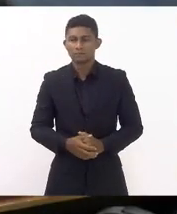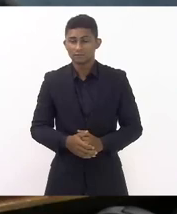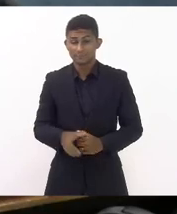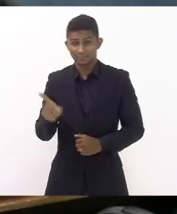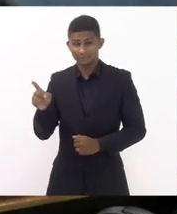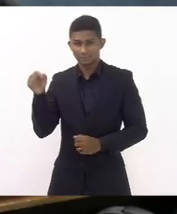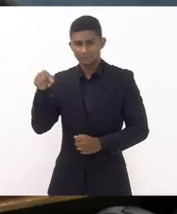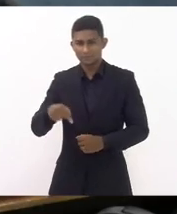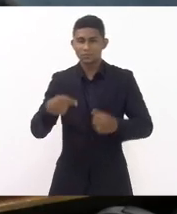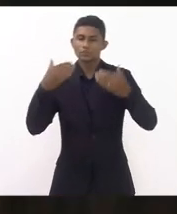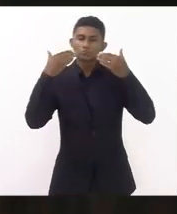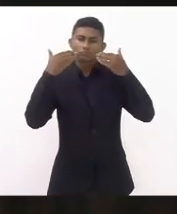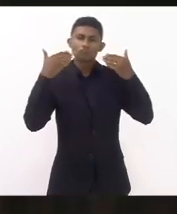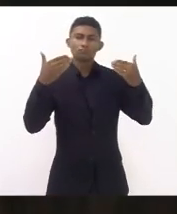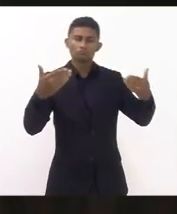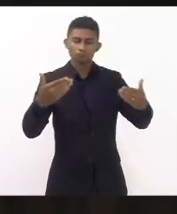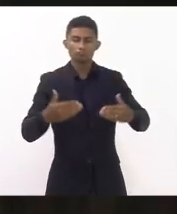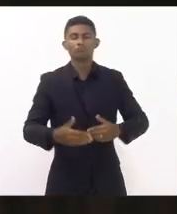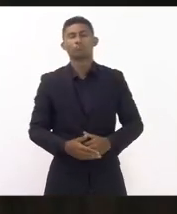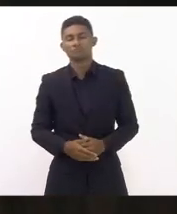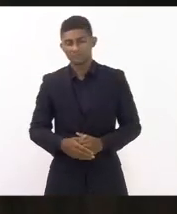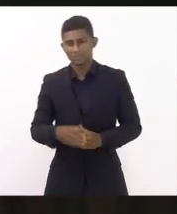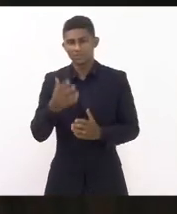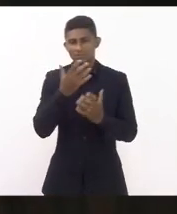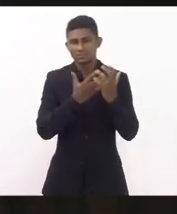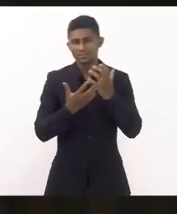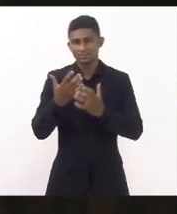apresentação na sanção da lei